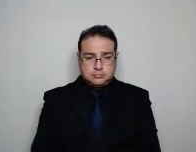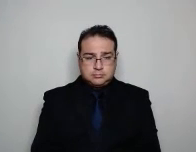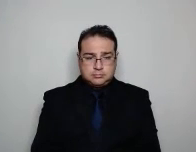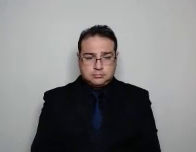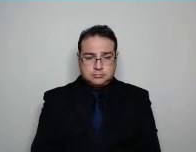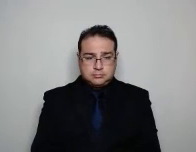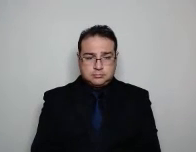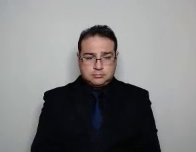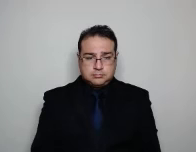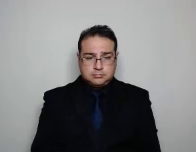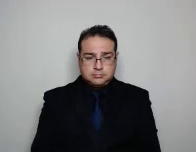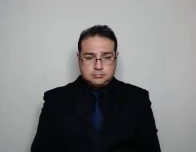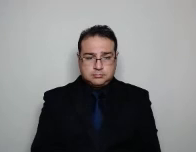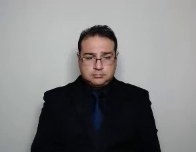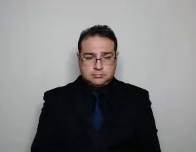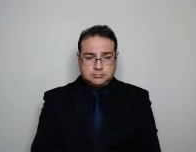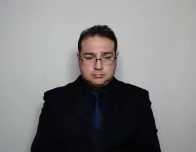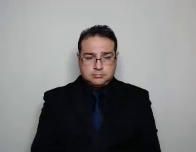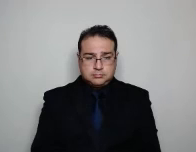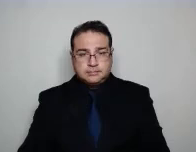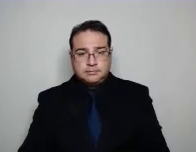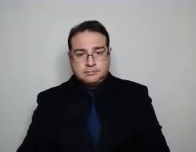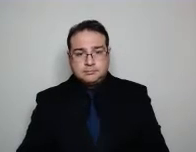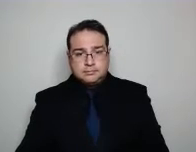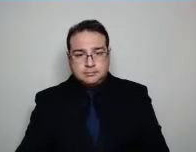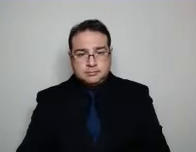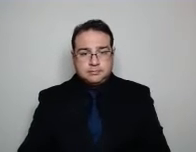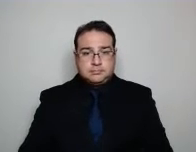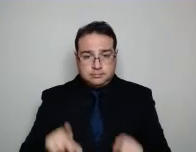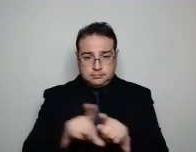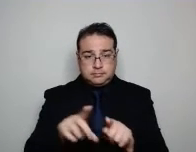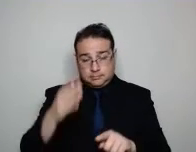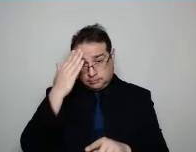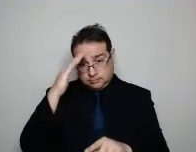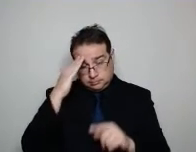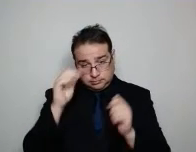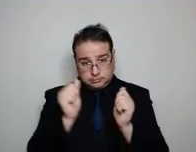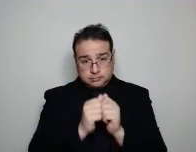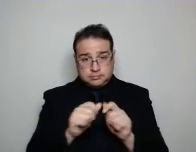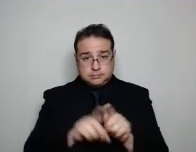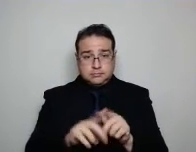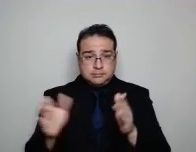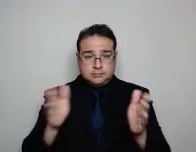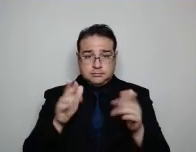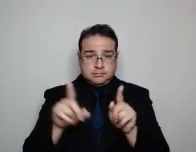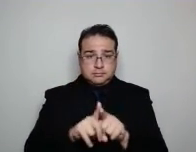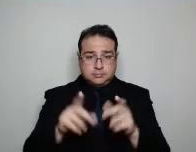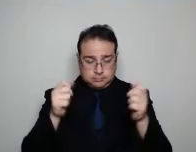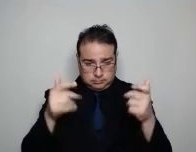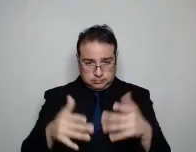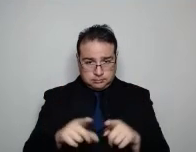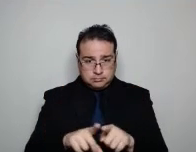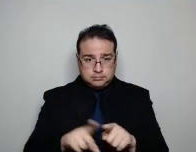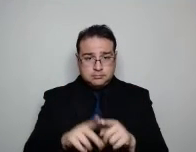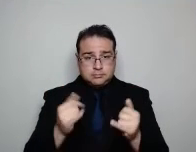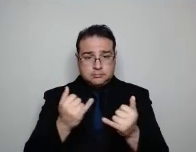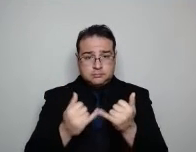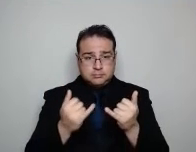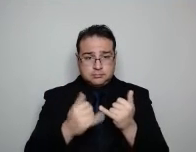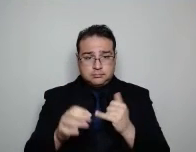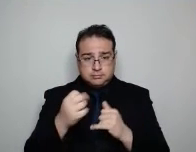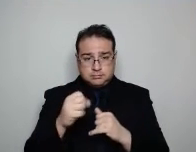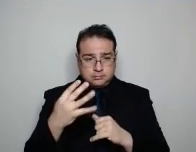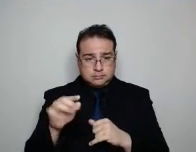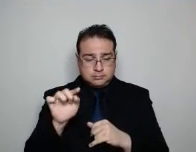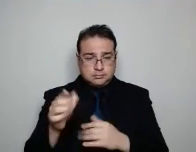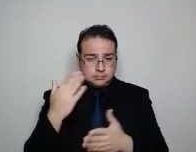Ô, doutor Ricardo. Eu também entendo, presidente, que é contemporânea à época, como os badões estão trazendo. Agora, me parece que era 84, né? Não é